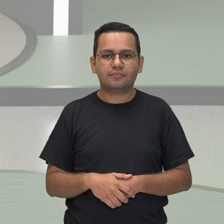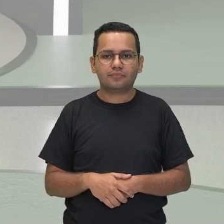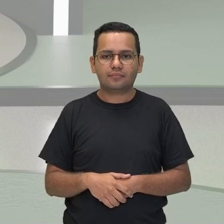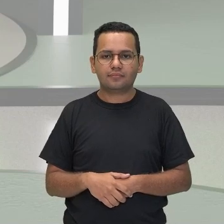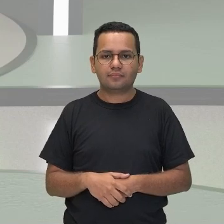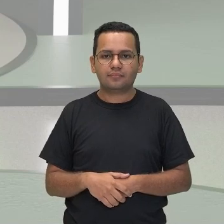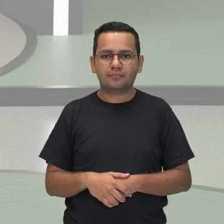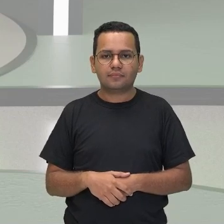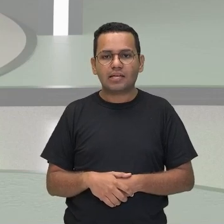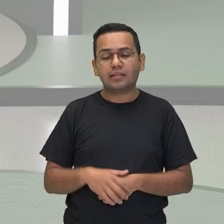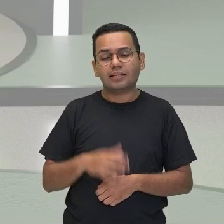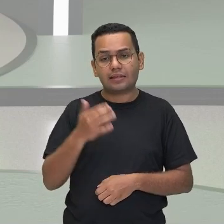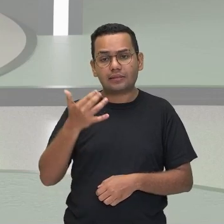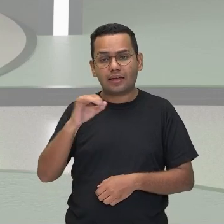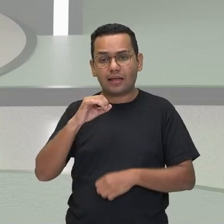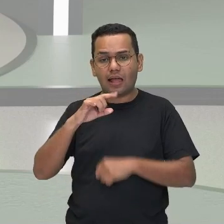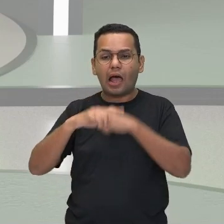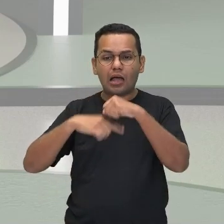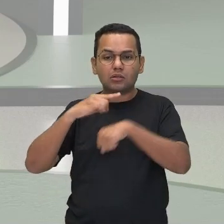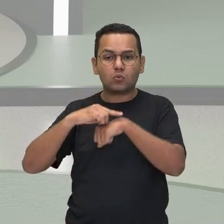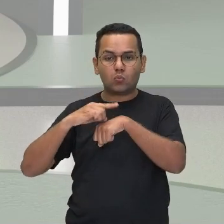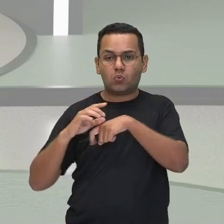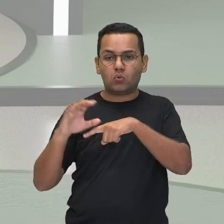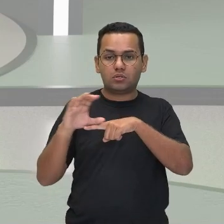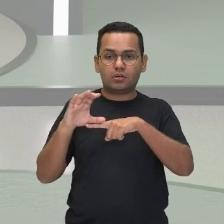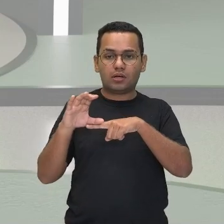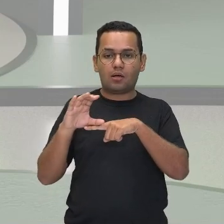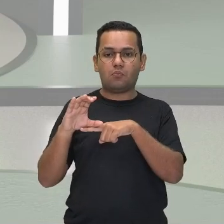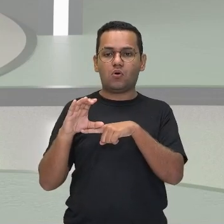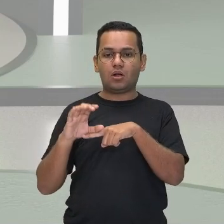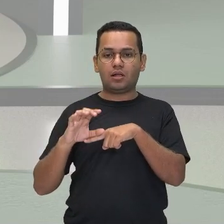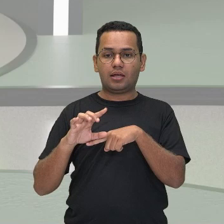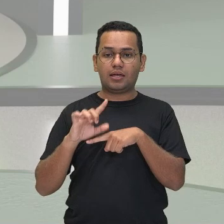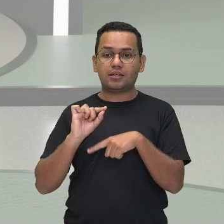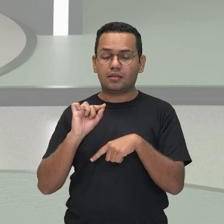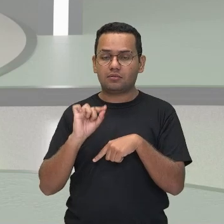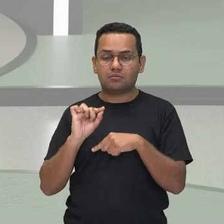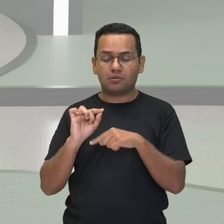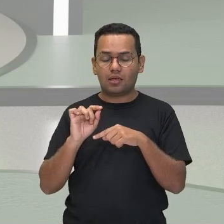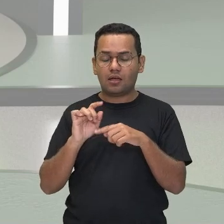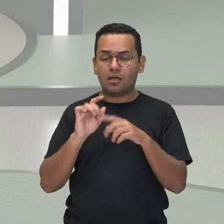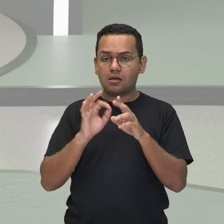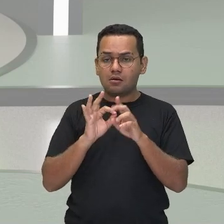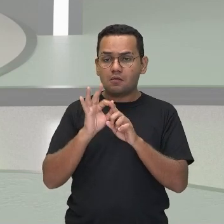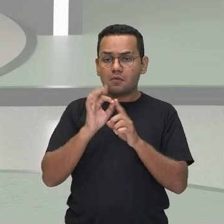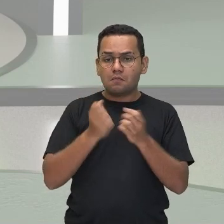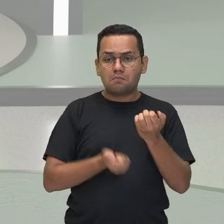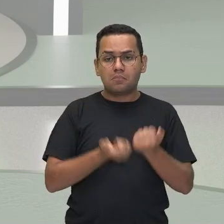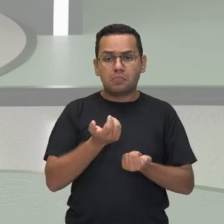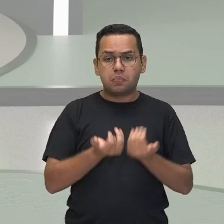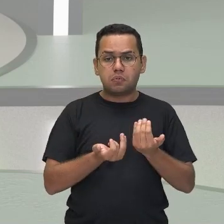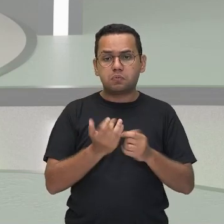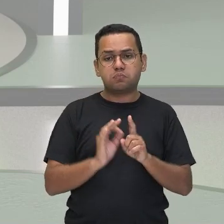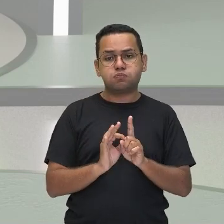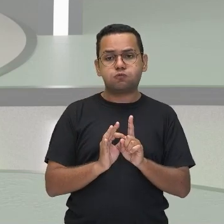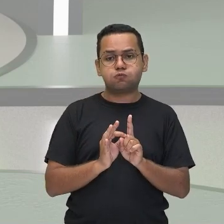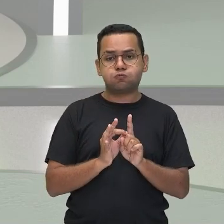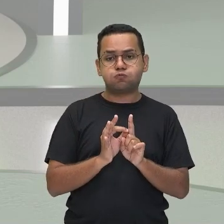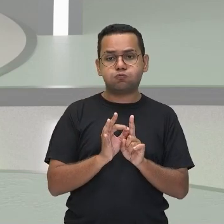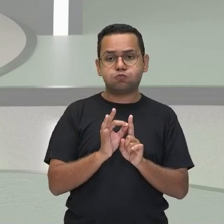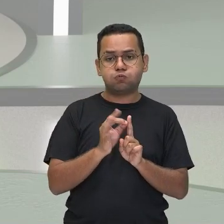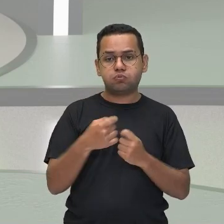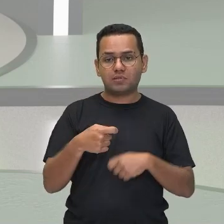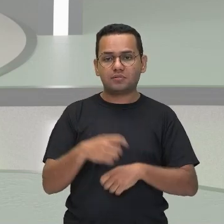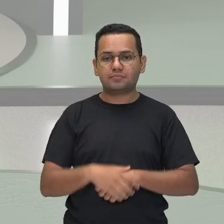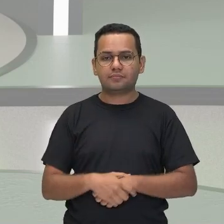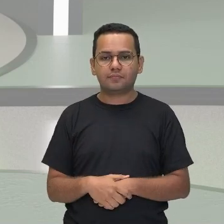10 átomos de carbono, então ela vai ferver a uma certa temperatura um pouco mais elevada. Então, nessa segunda etapa, já separa o